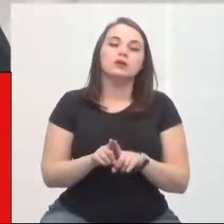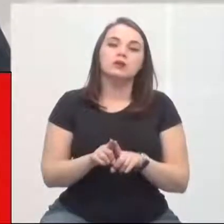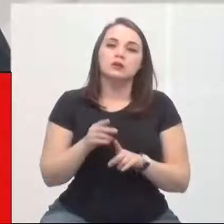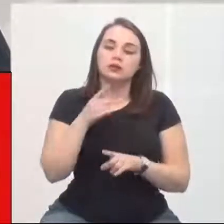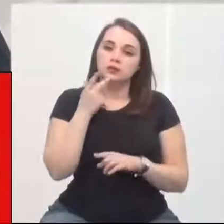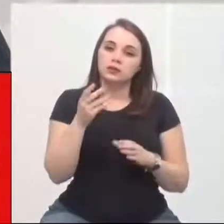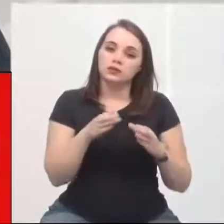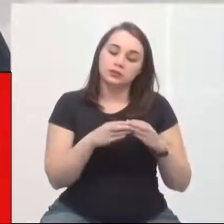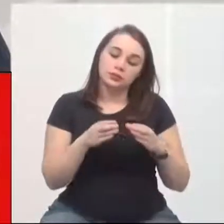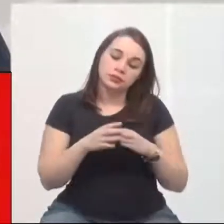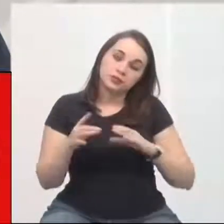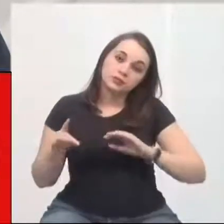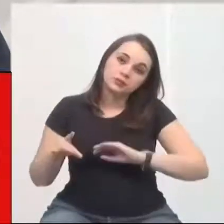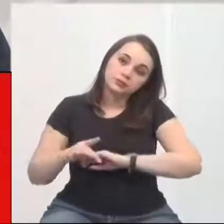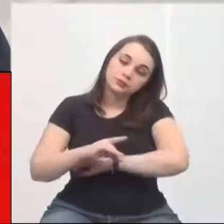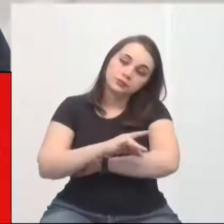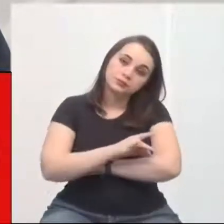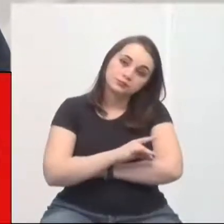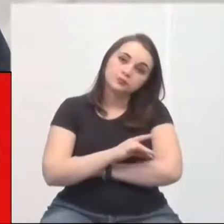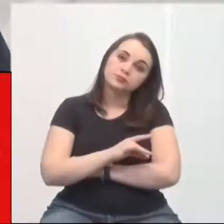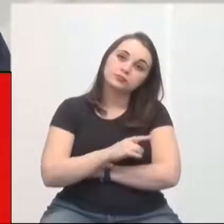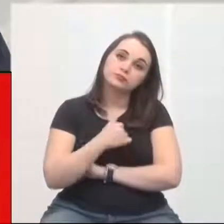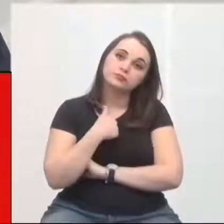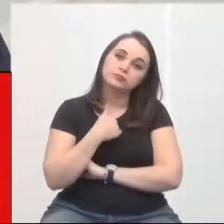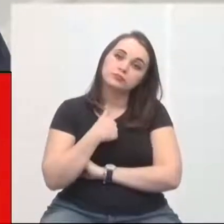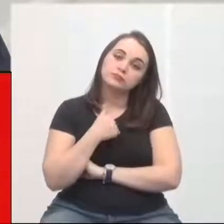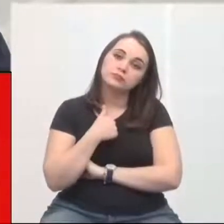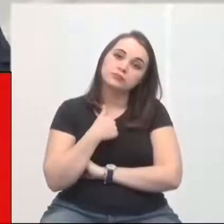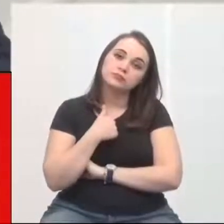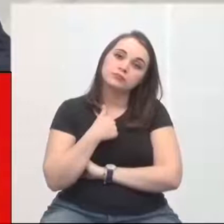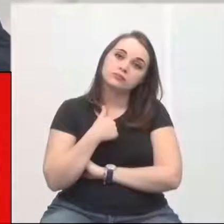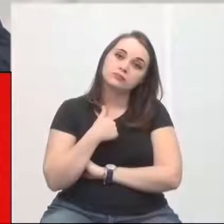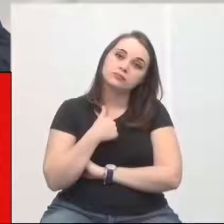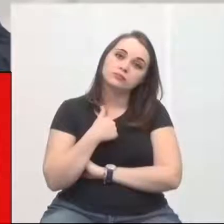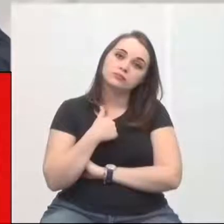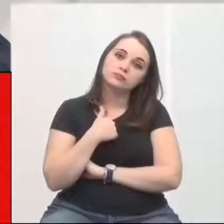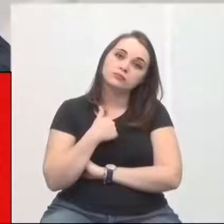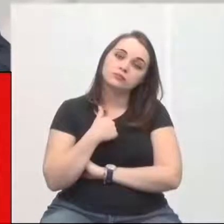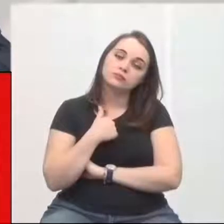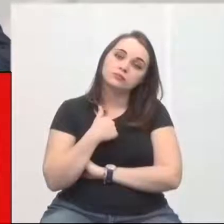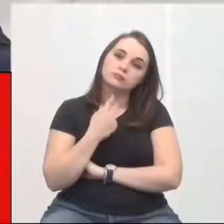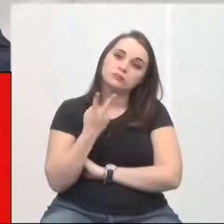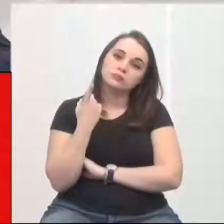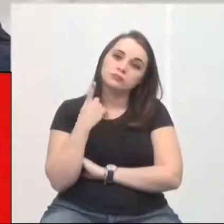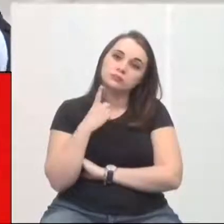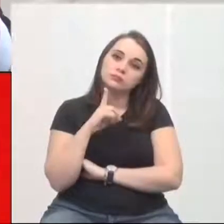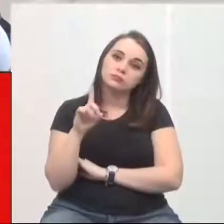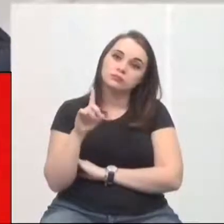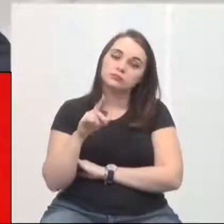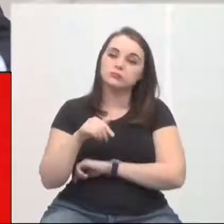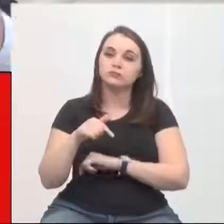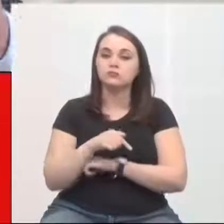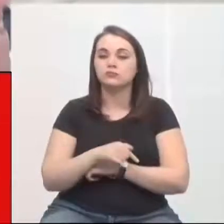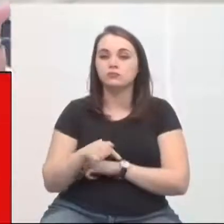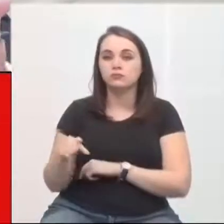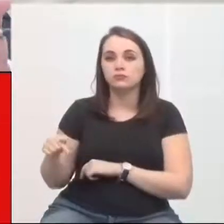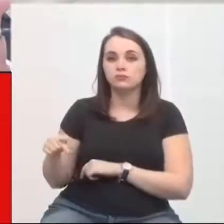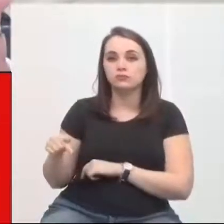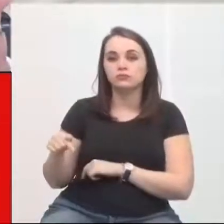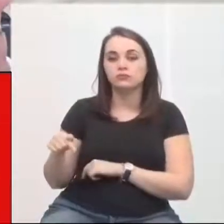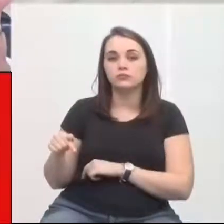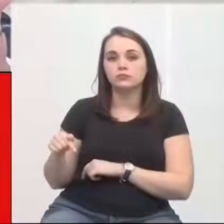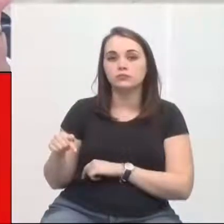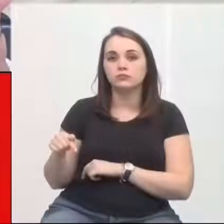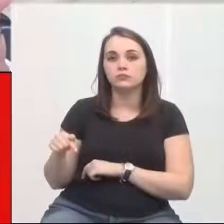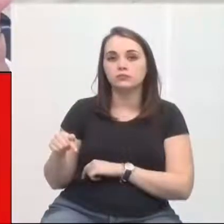com a equipe de asfalto, eu vou provavelmente tirar dois dias por semana da linha de frente da...